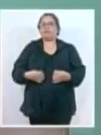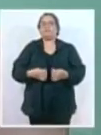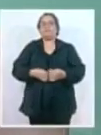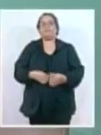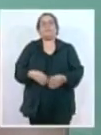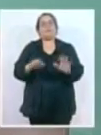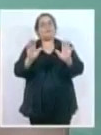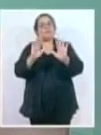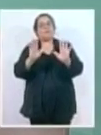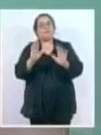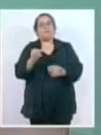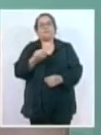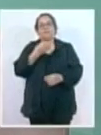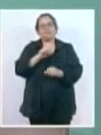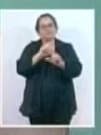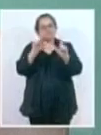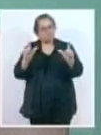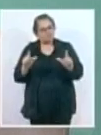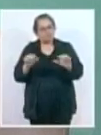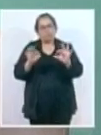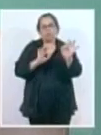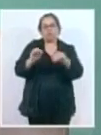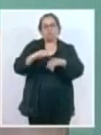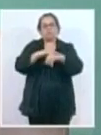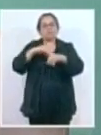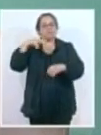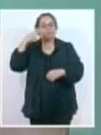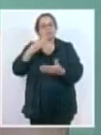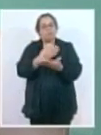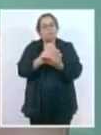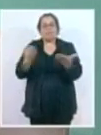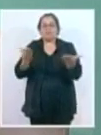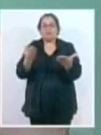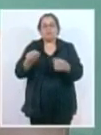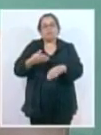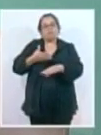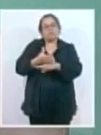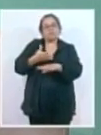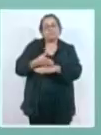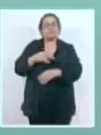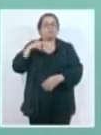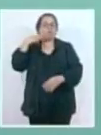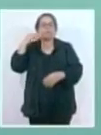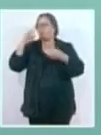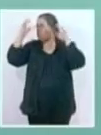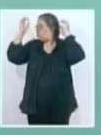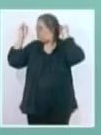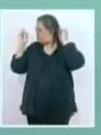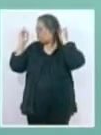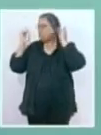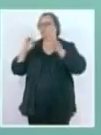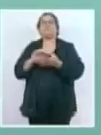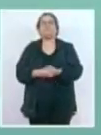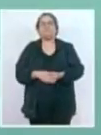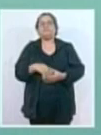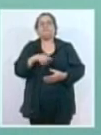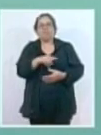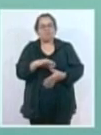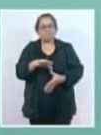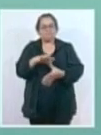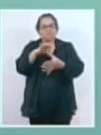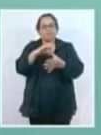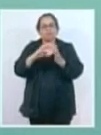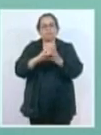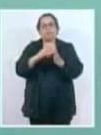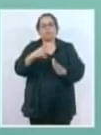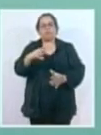Olá, o programa Fala Vereador começa agora com a participação do vereador Luiz Eduardo Dudu, eleito pelo PROS aqui na